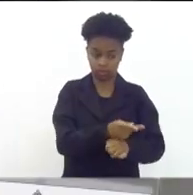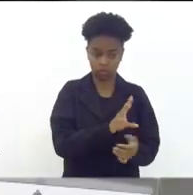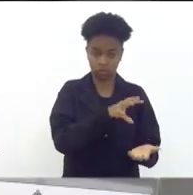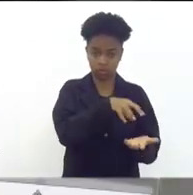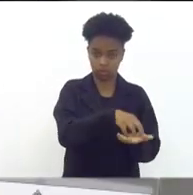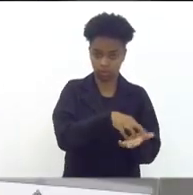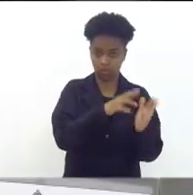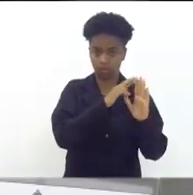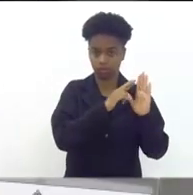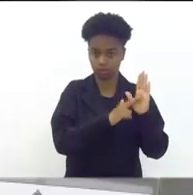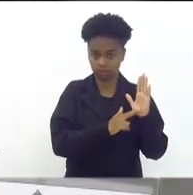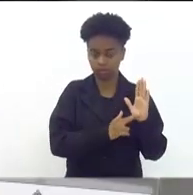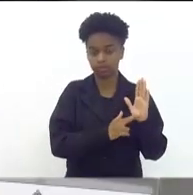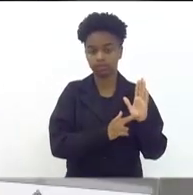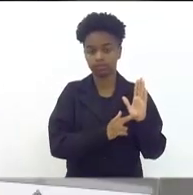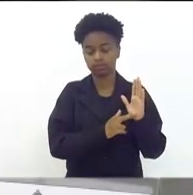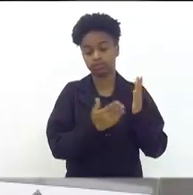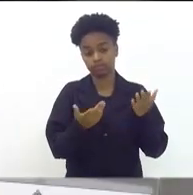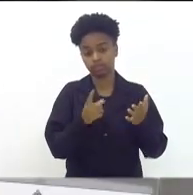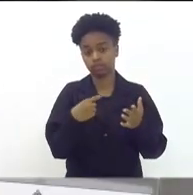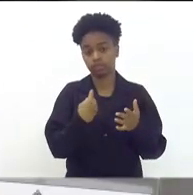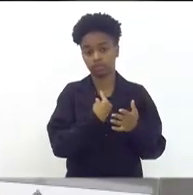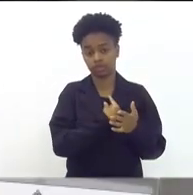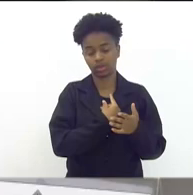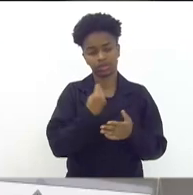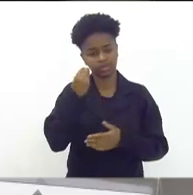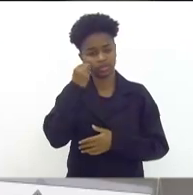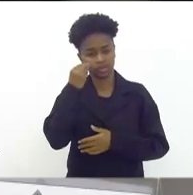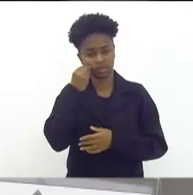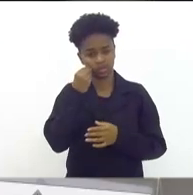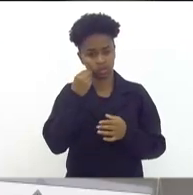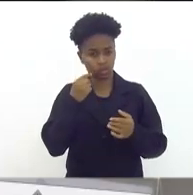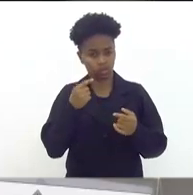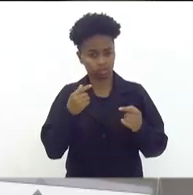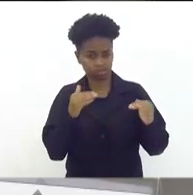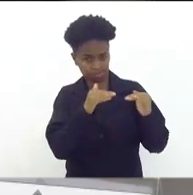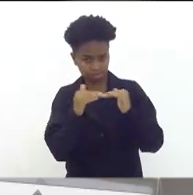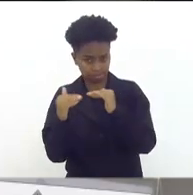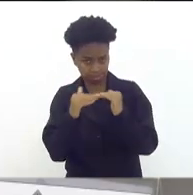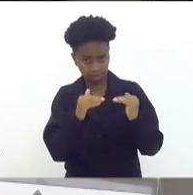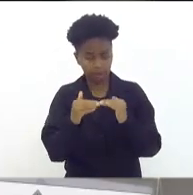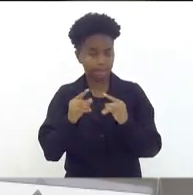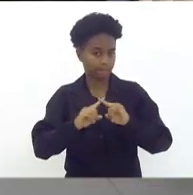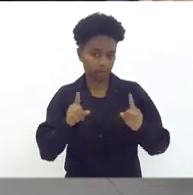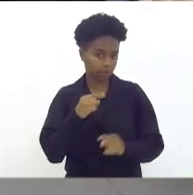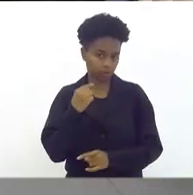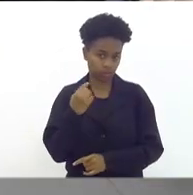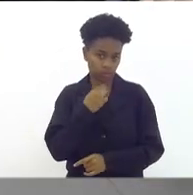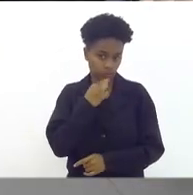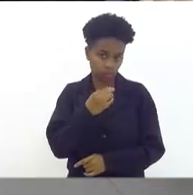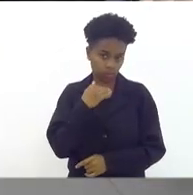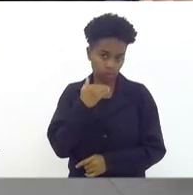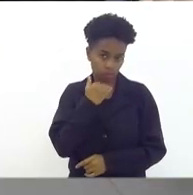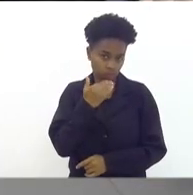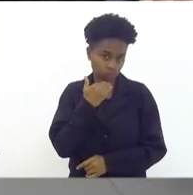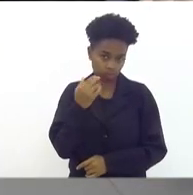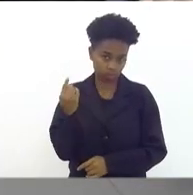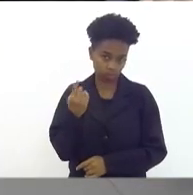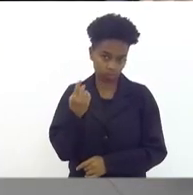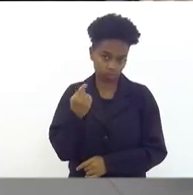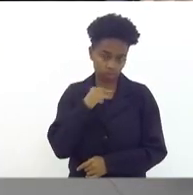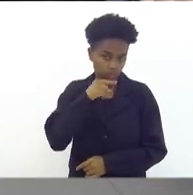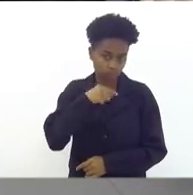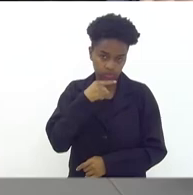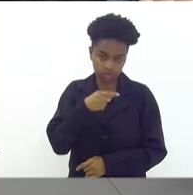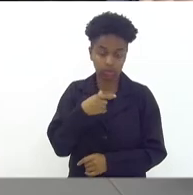a gente eh proferiu a gente ainda tentou uma conciliação mano foi possível então a gente eh proferiu uma decisão que a